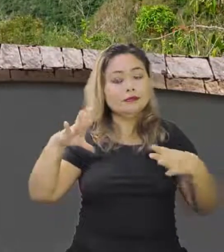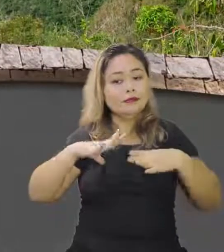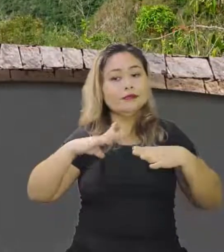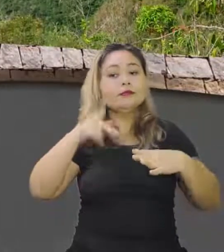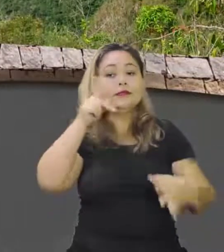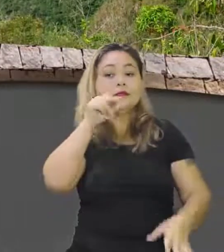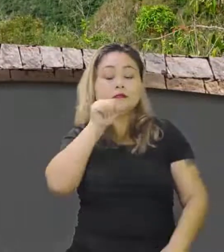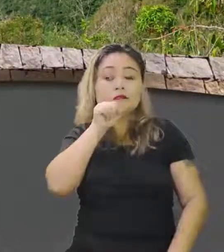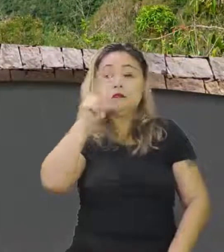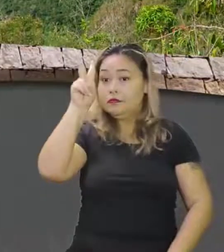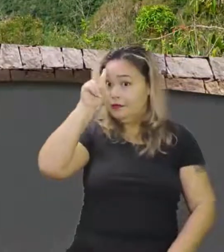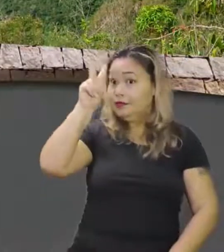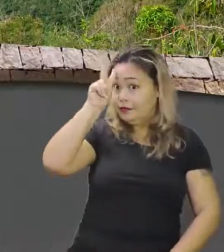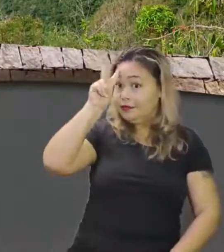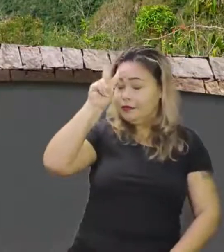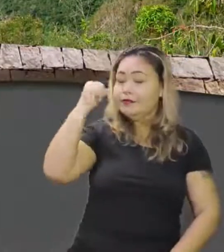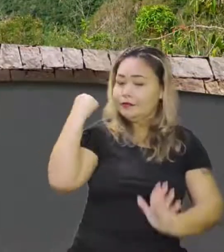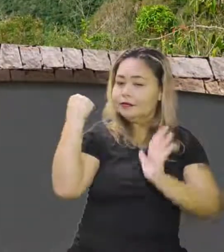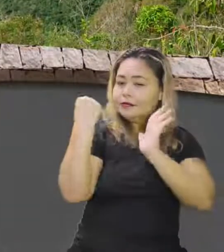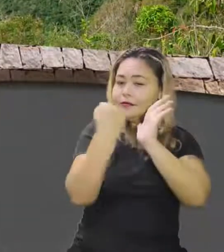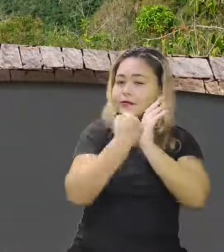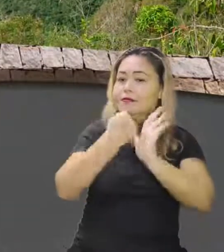São símbolos históricos.